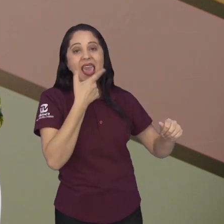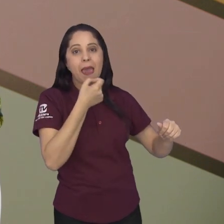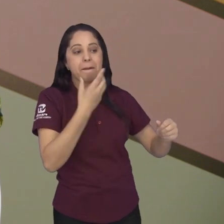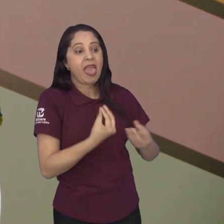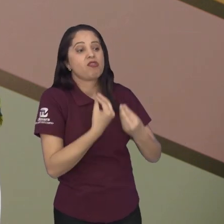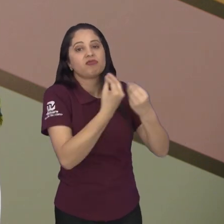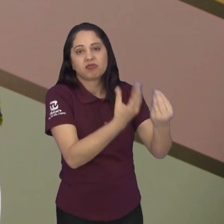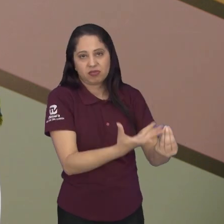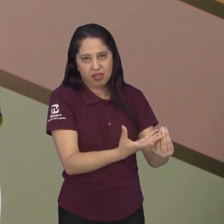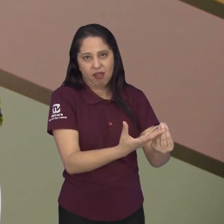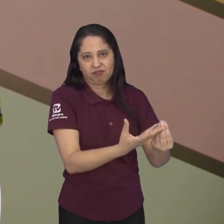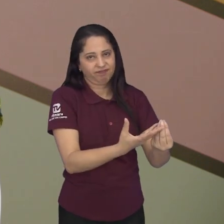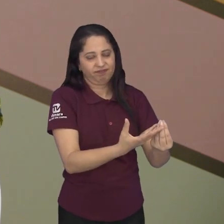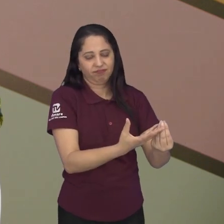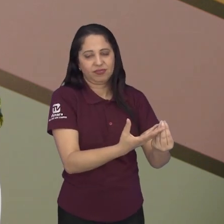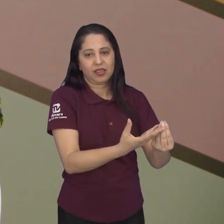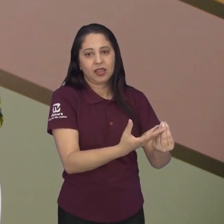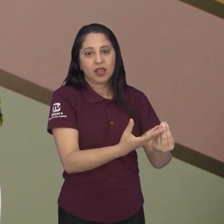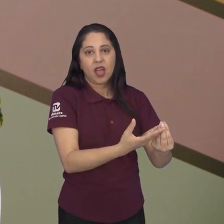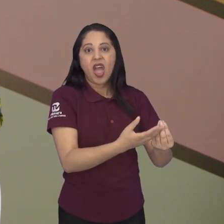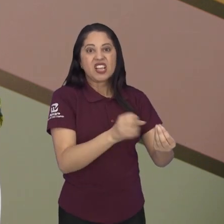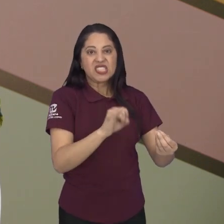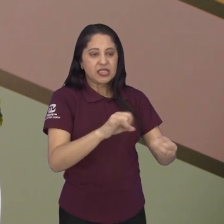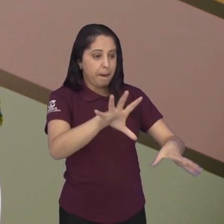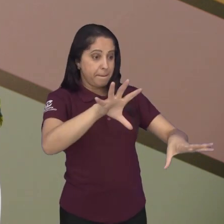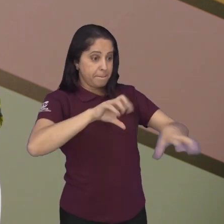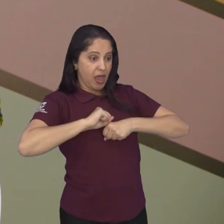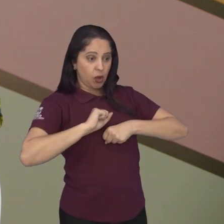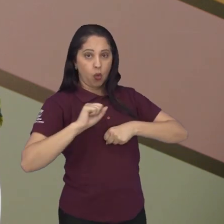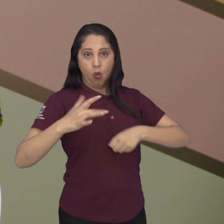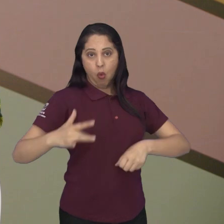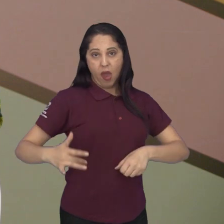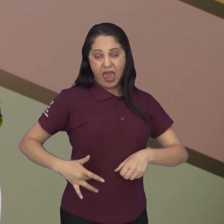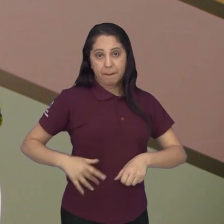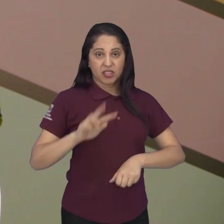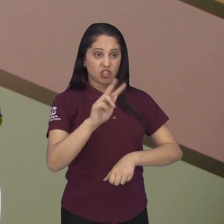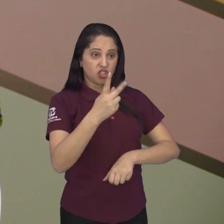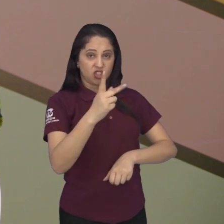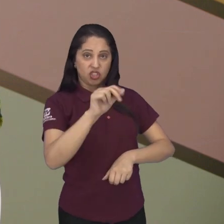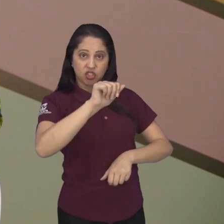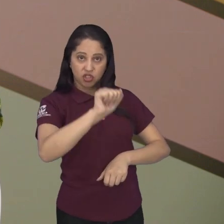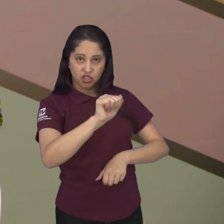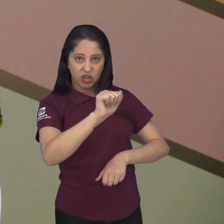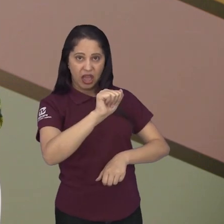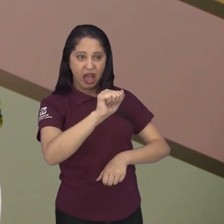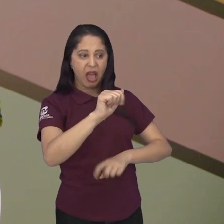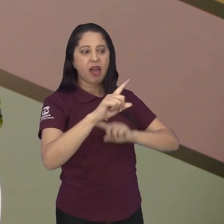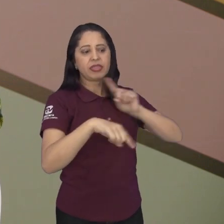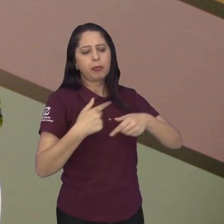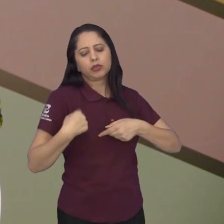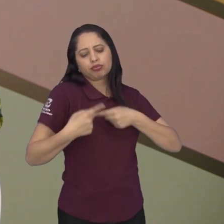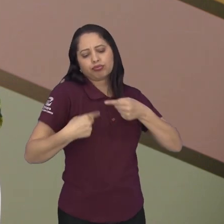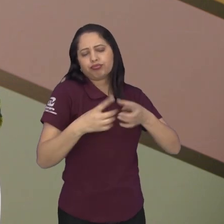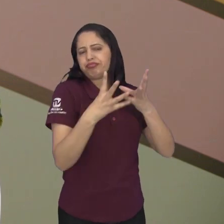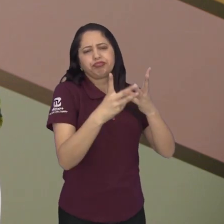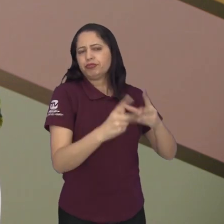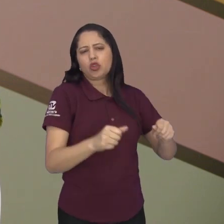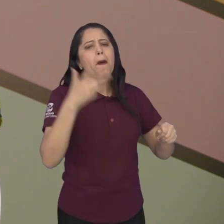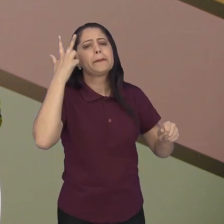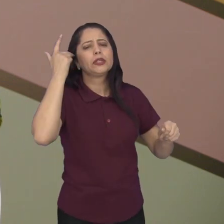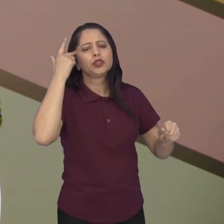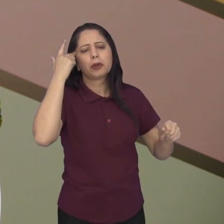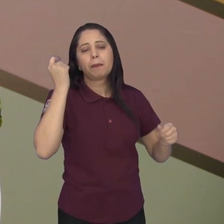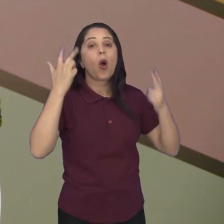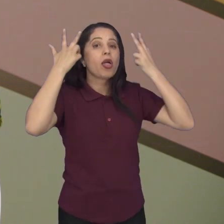que eu possa dar para o paciente com hepatite A que vai remover o vírus. Ela vai embora, o seu próprio organismo, o sistema imunológico, vai dar jeito de se livrar